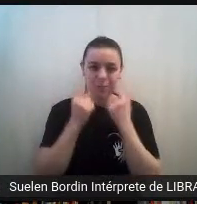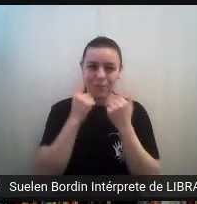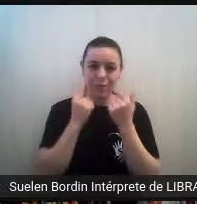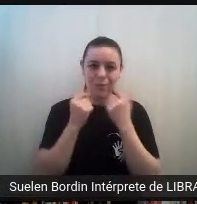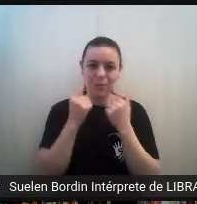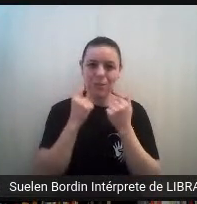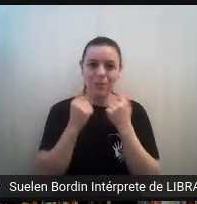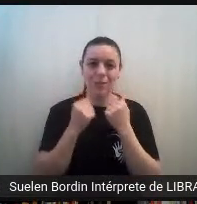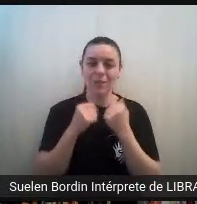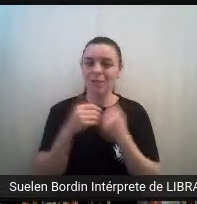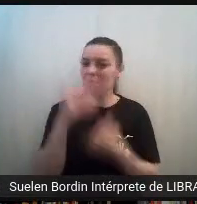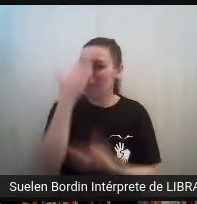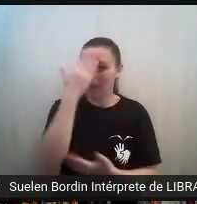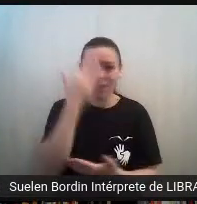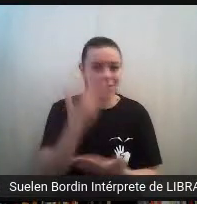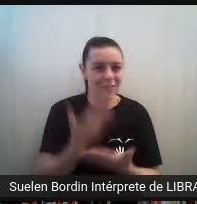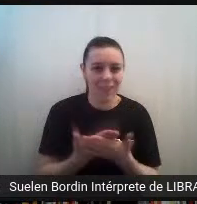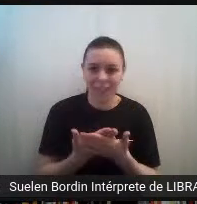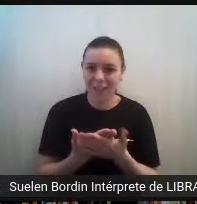acreditava,